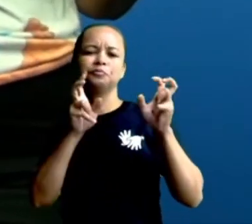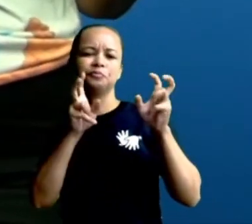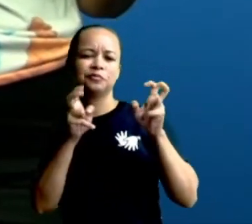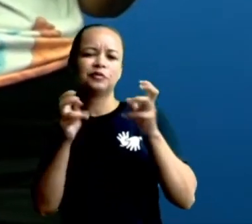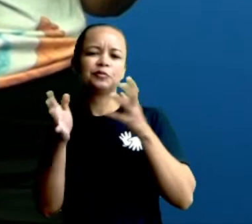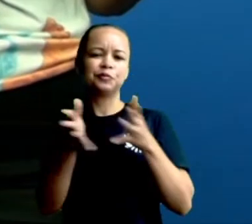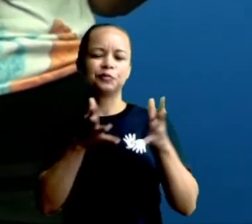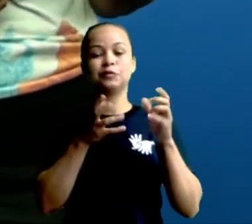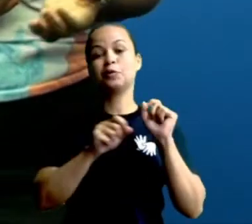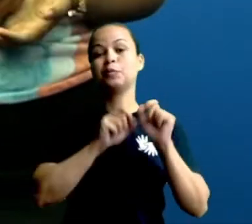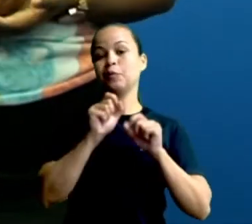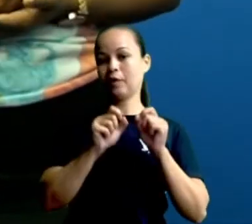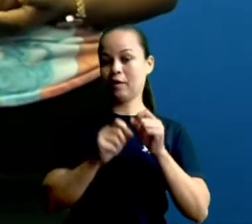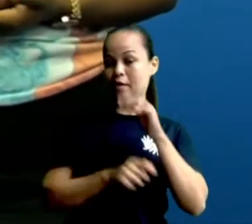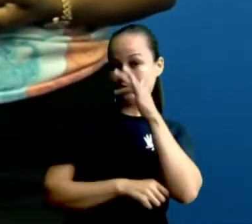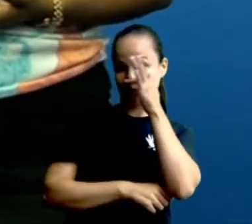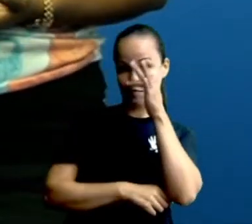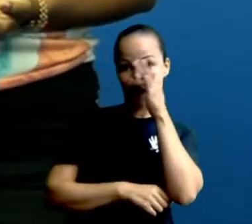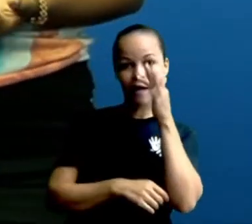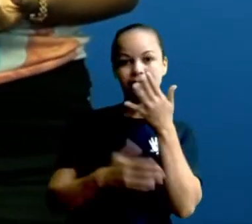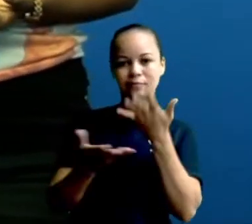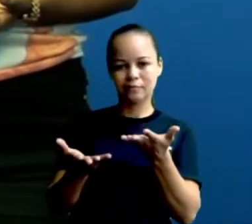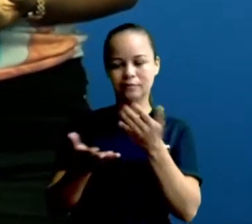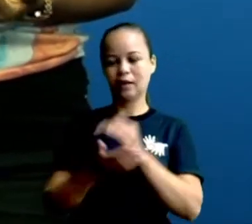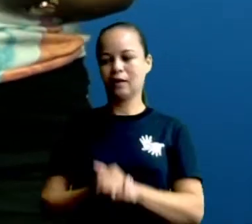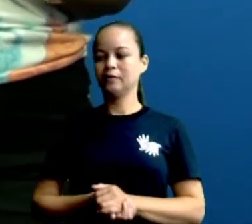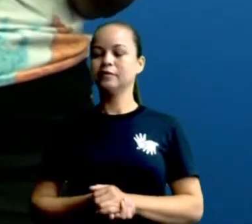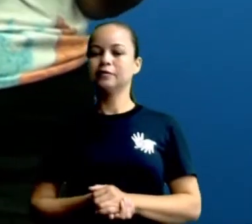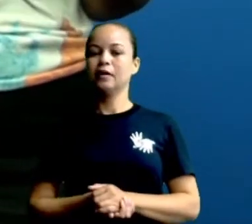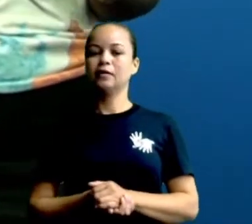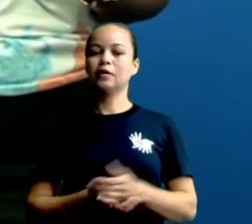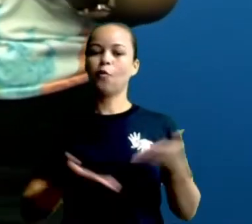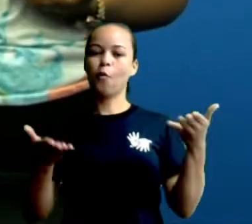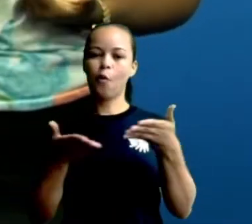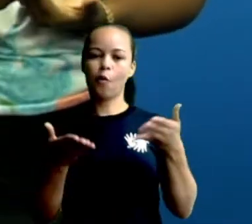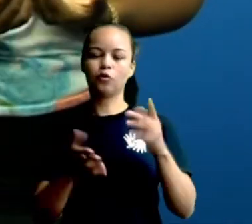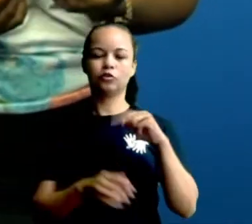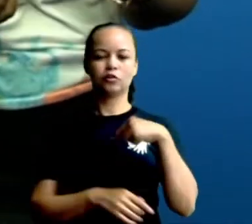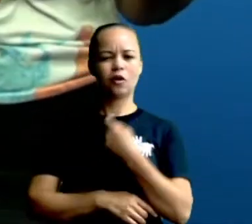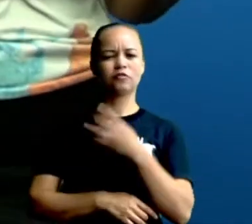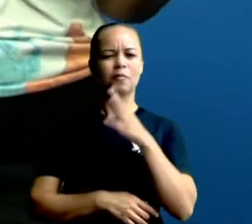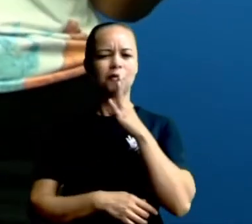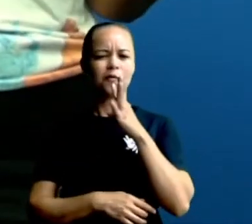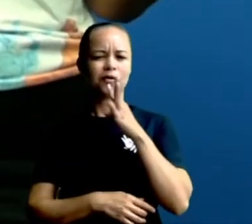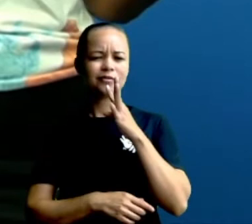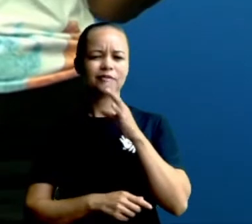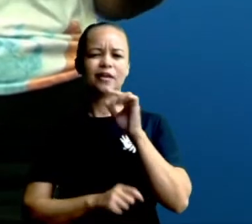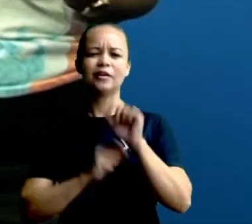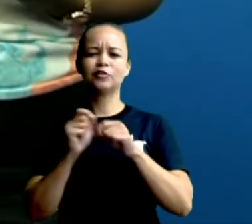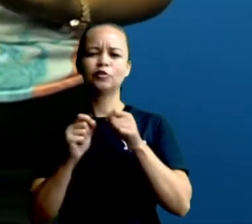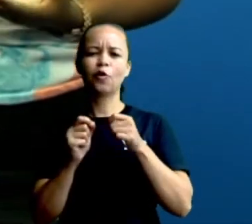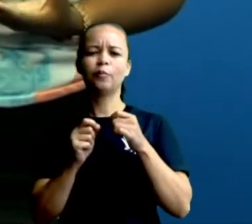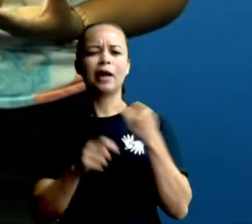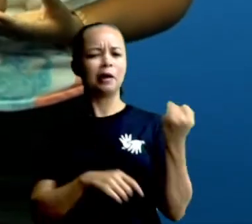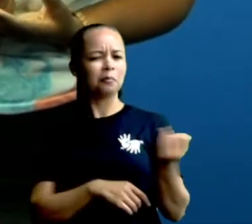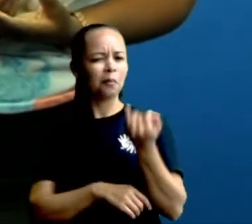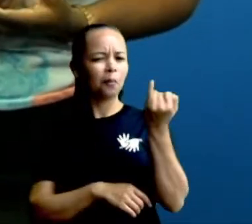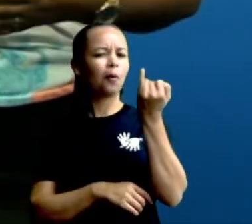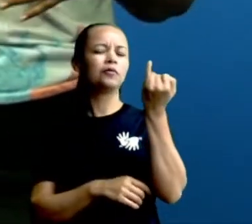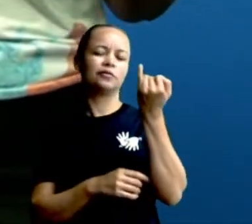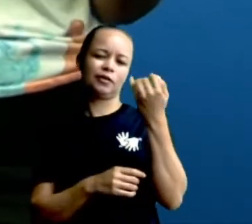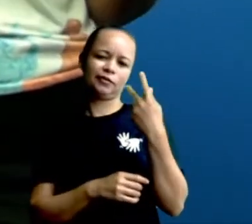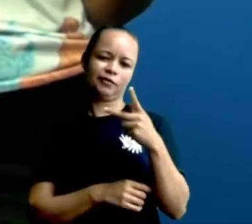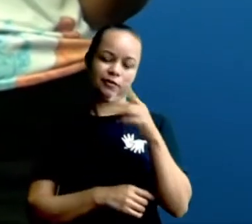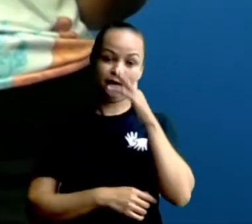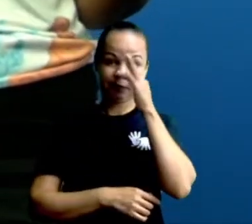as plantas. Isso mesmo, nós vamos conhecer hoje um pouco sobre a função das plantas, ou